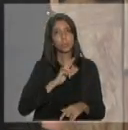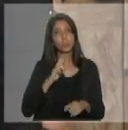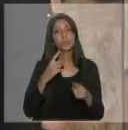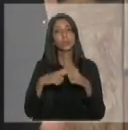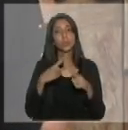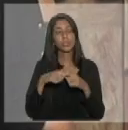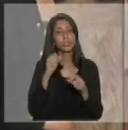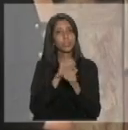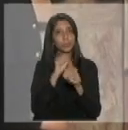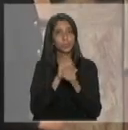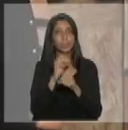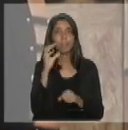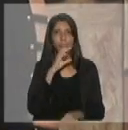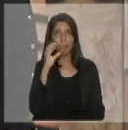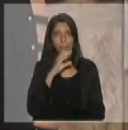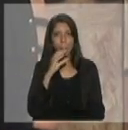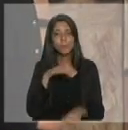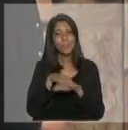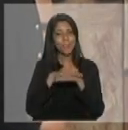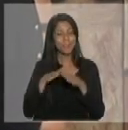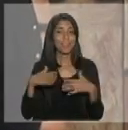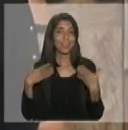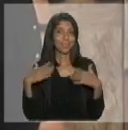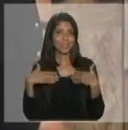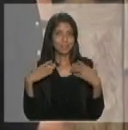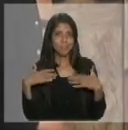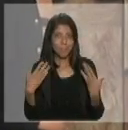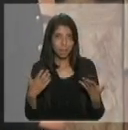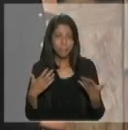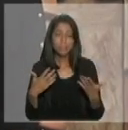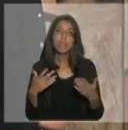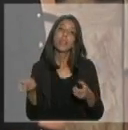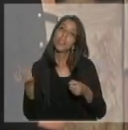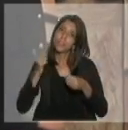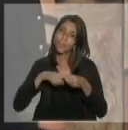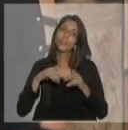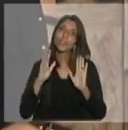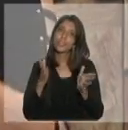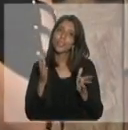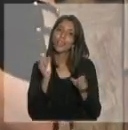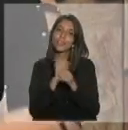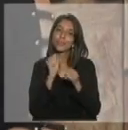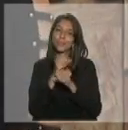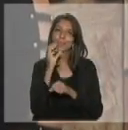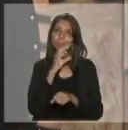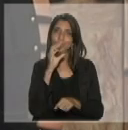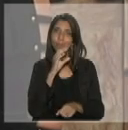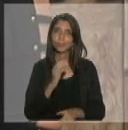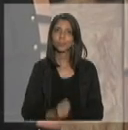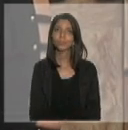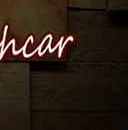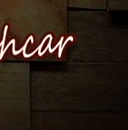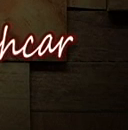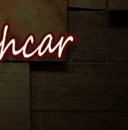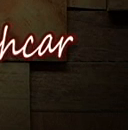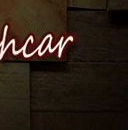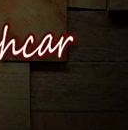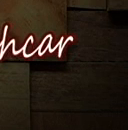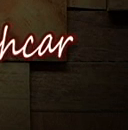porque eu faço mais um rápido intervalo nessa conversa animada com a Dalal aqui e nós voltamos já já. É rapidinho, não sai daí não.